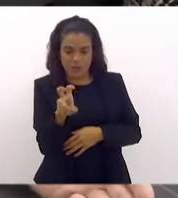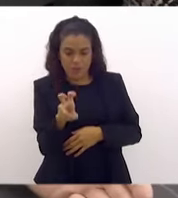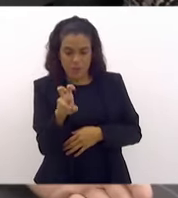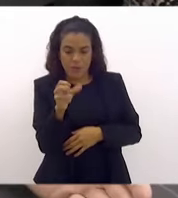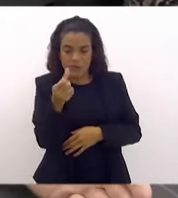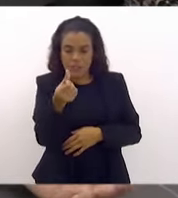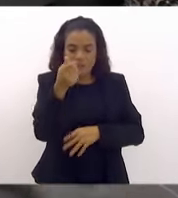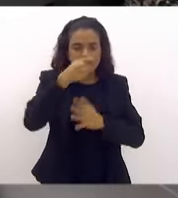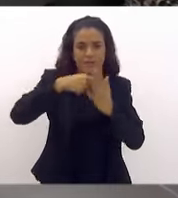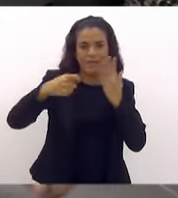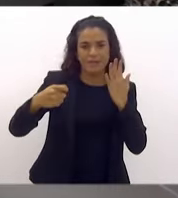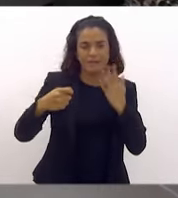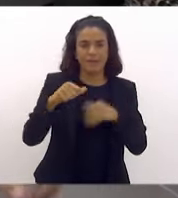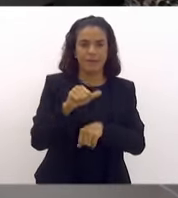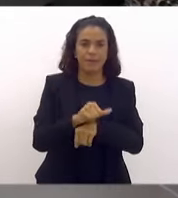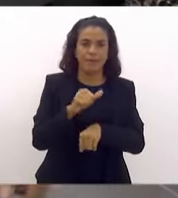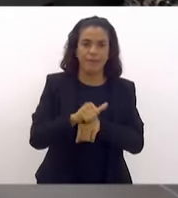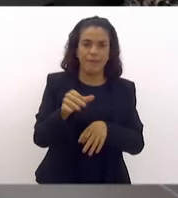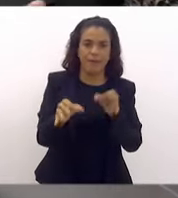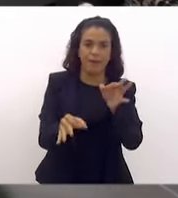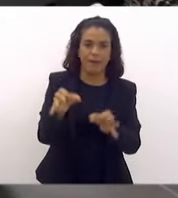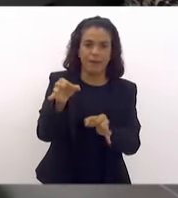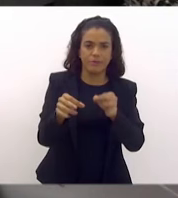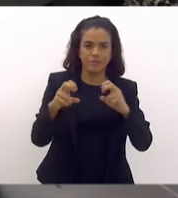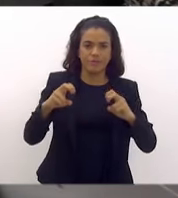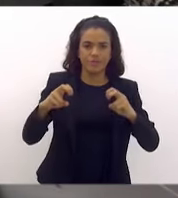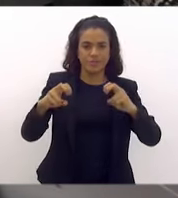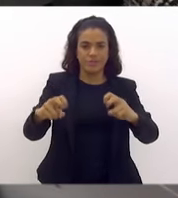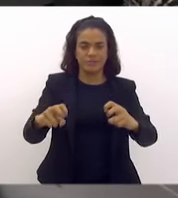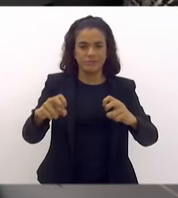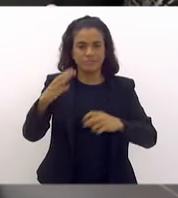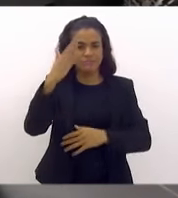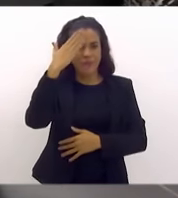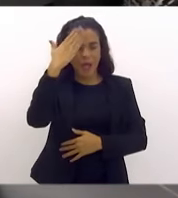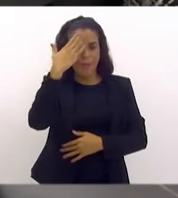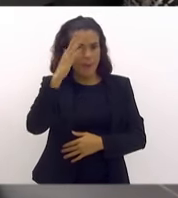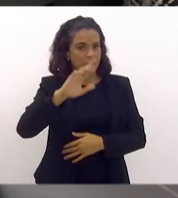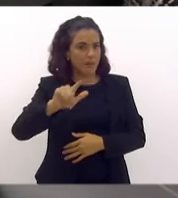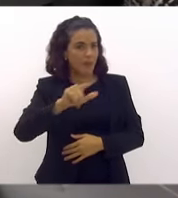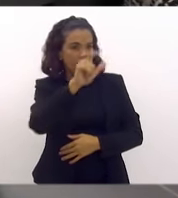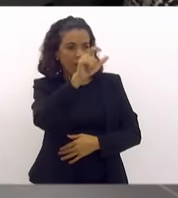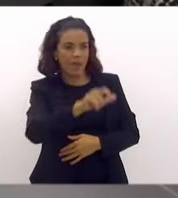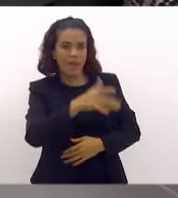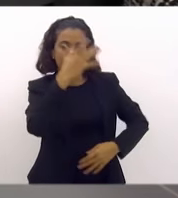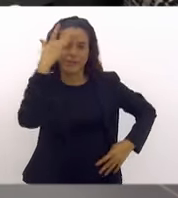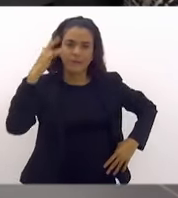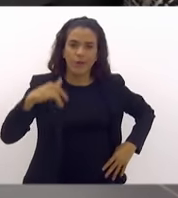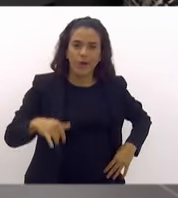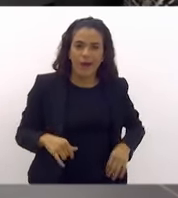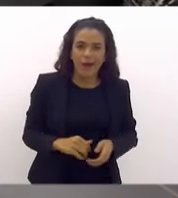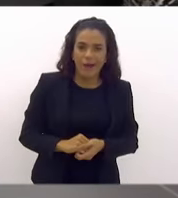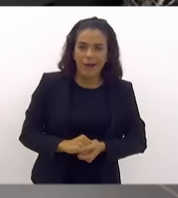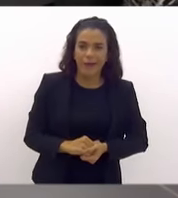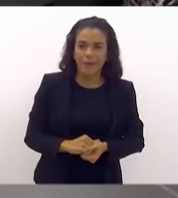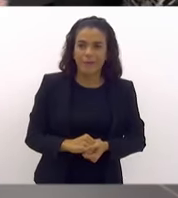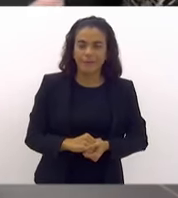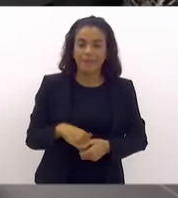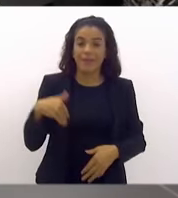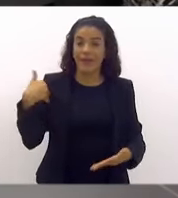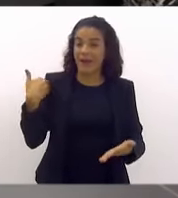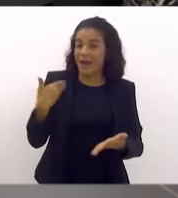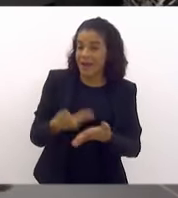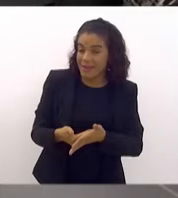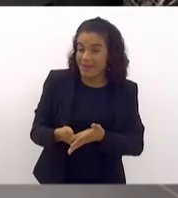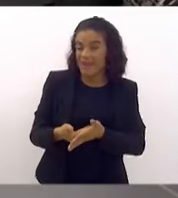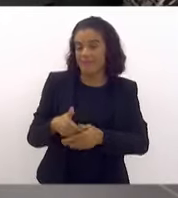sua audiência sabendo que não foi a pessoa até que a vítima chegue